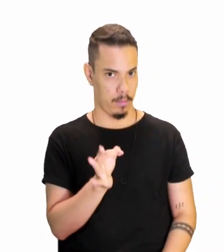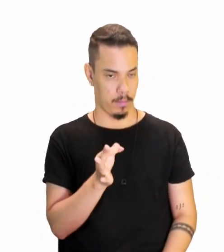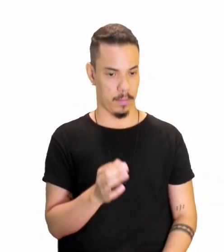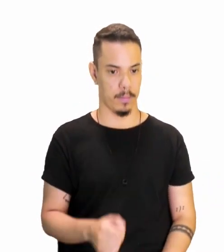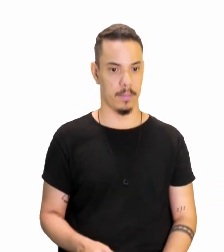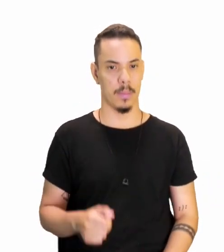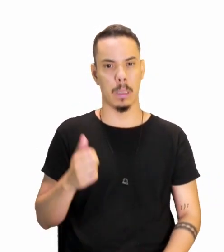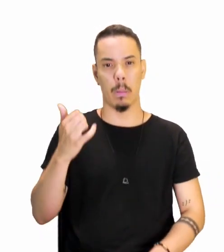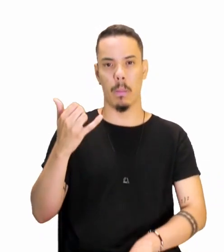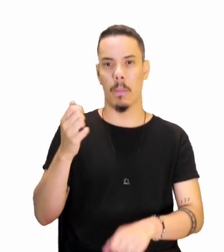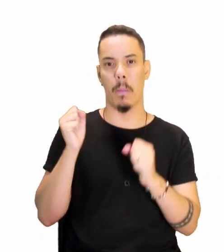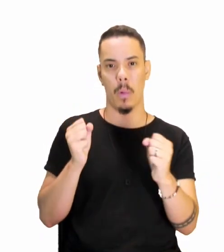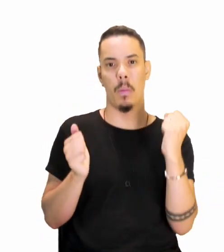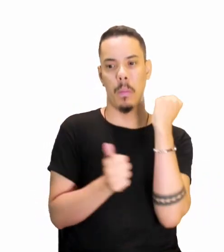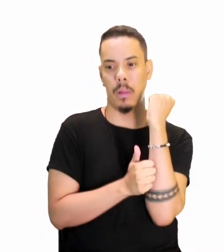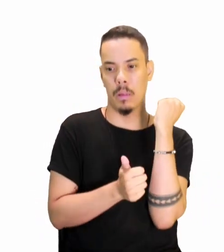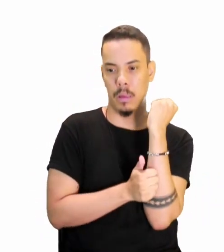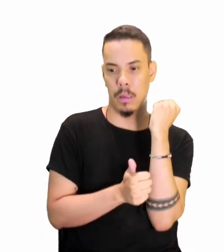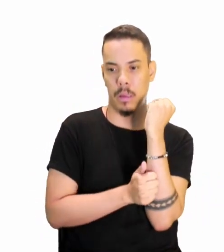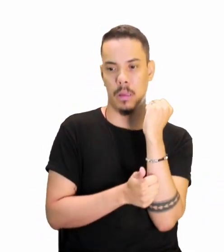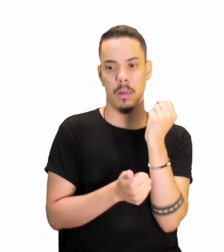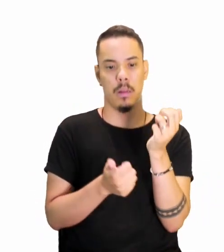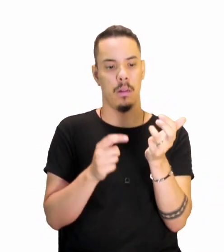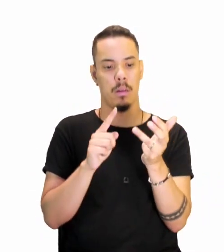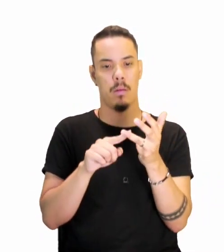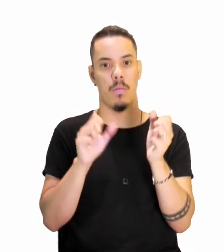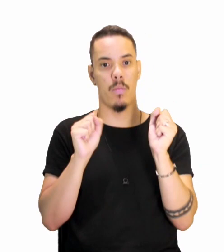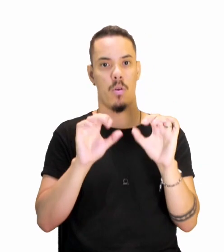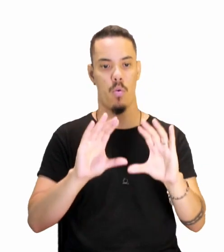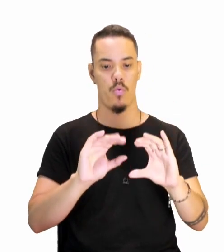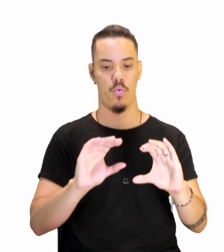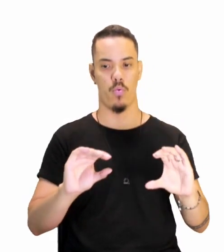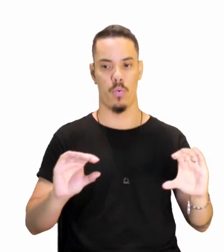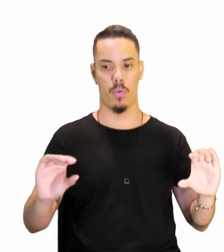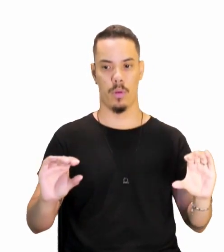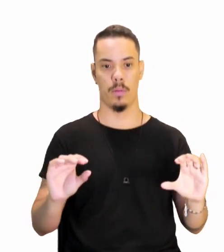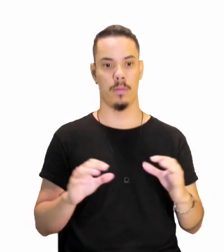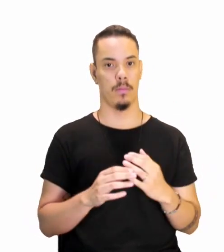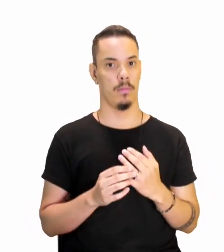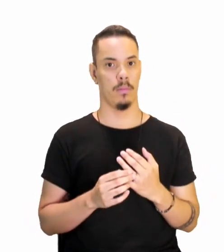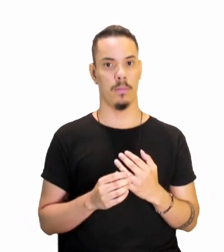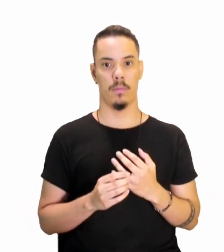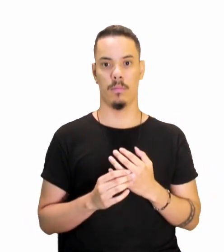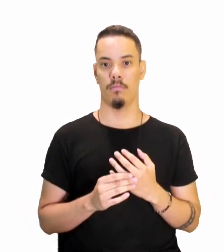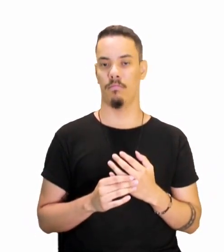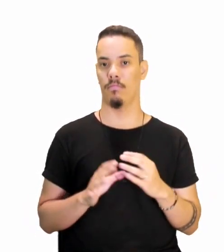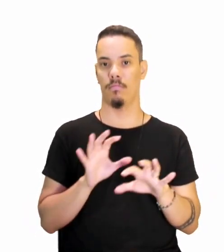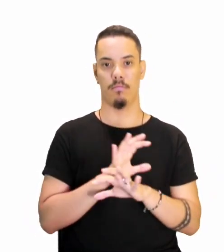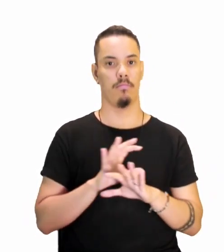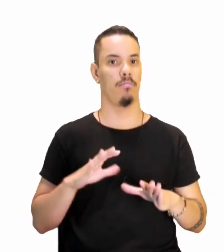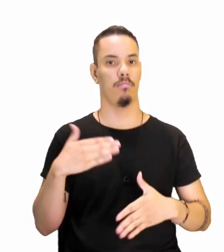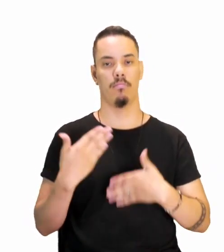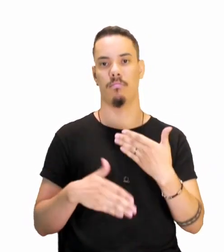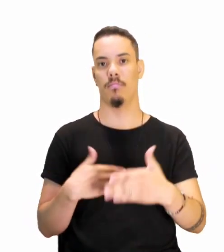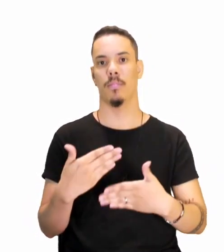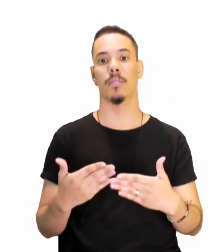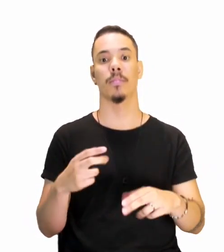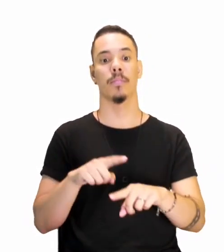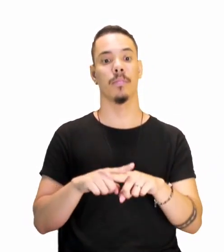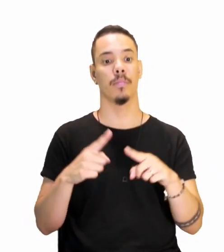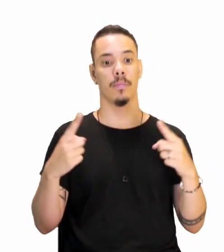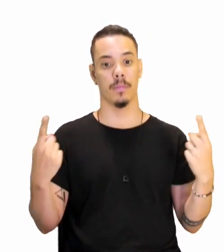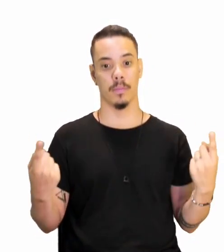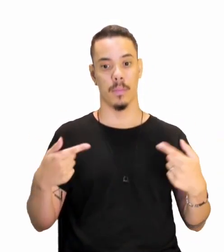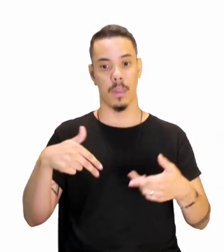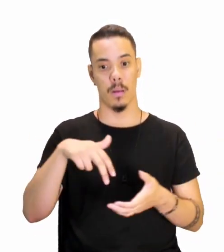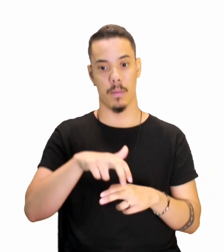De madeira, né? Acolchoada e assim por diante. Uma cadeira de balanço. Então,